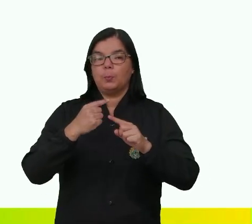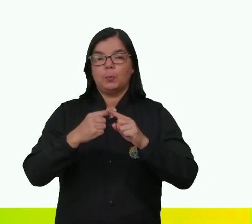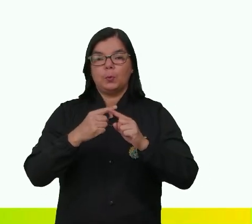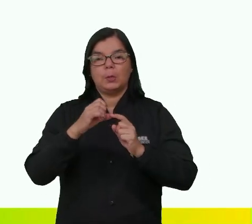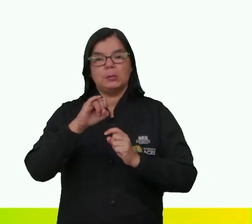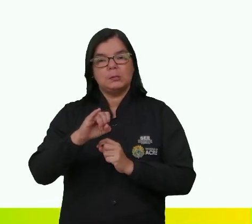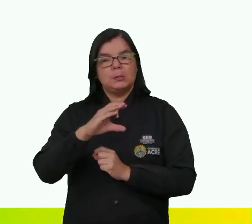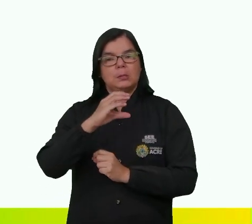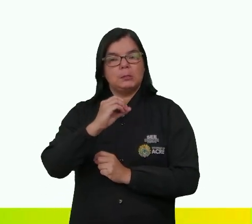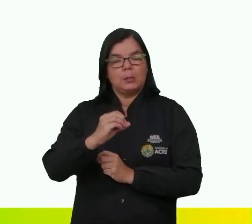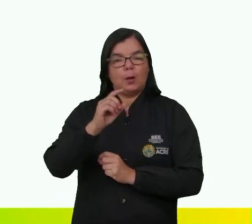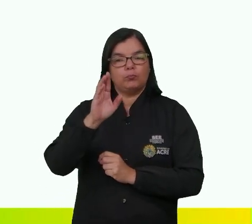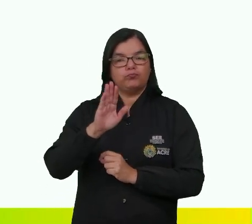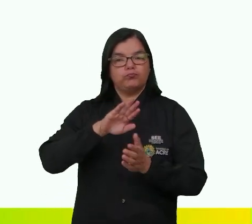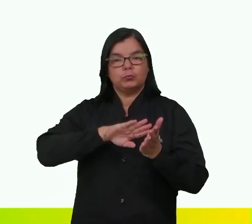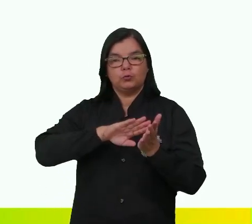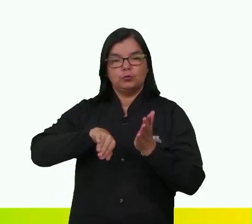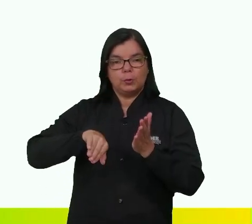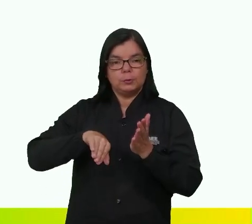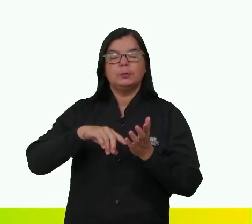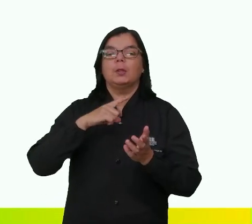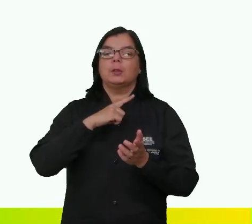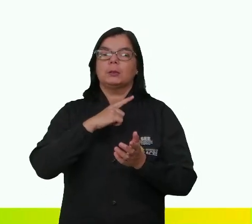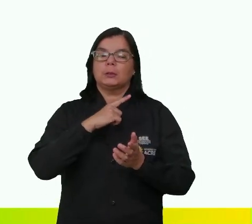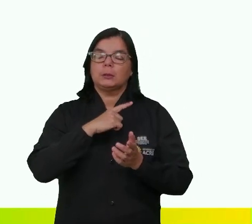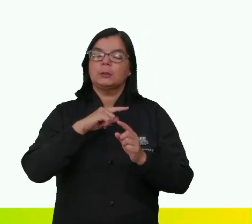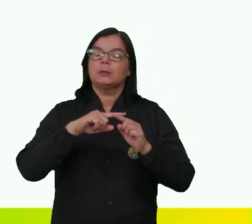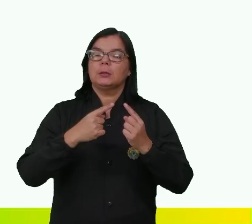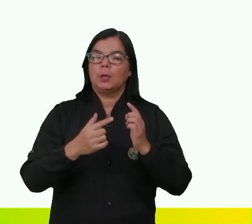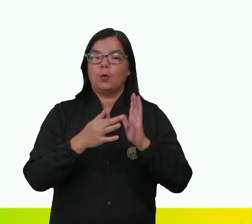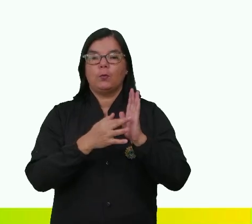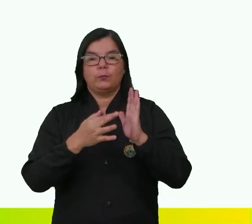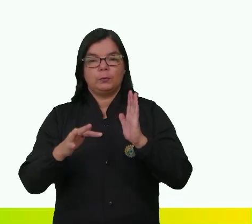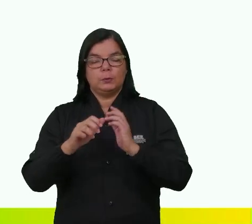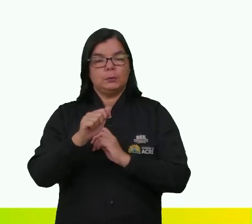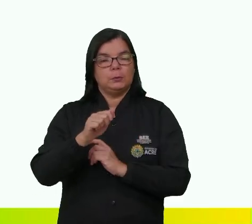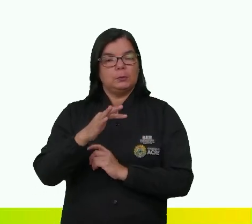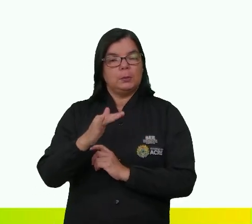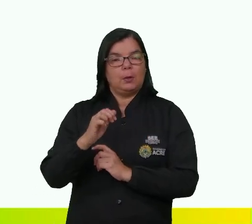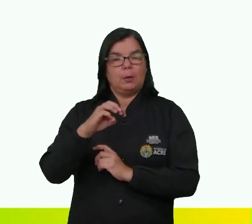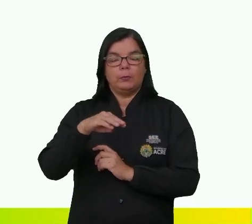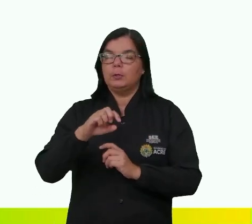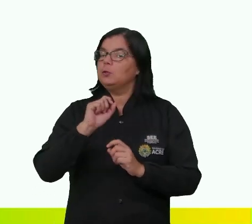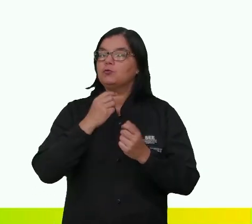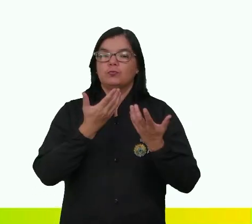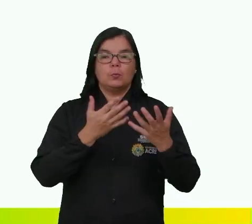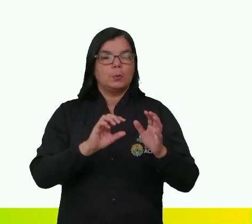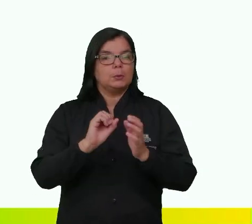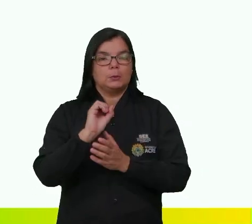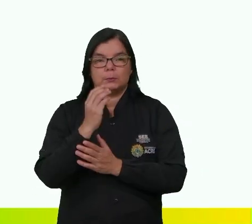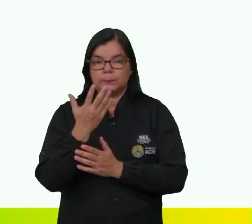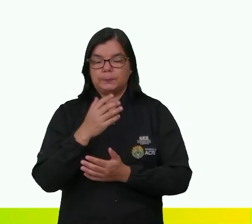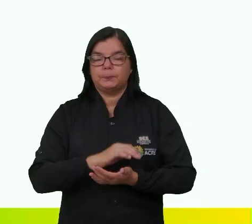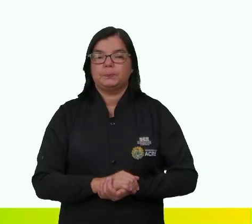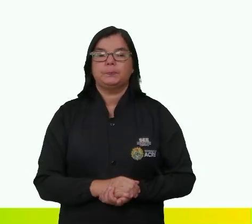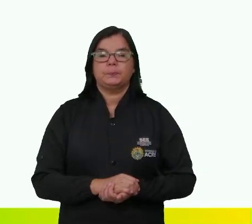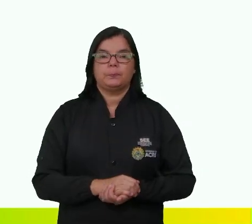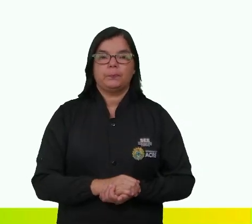fosse zero, nós eliminaríamos essa parte e teríamos uma função afim. Então, nós não queremos que isso aconteça.